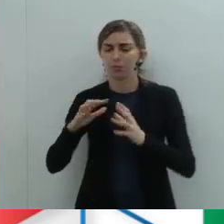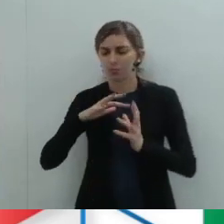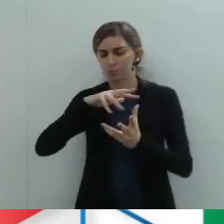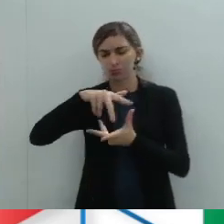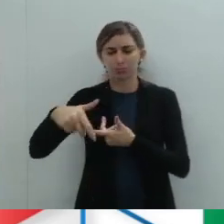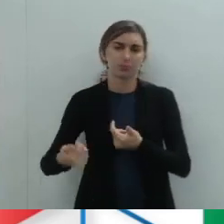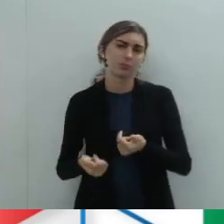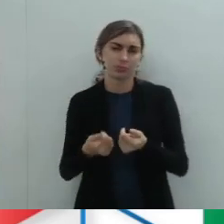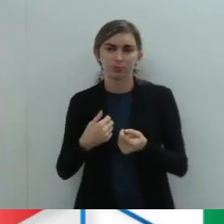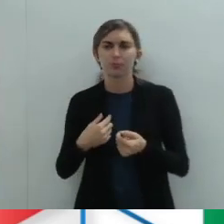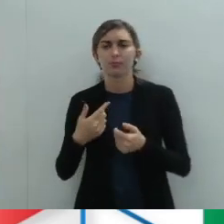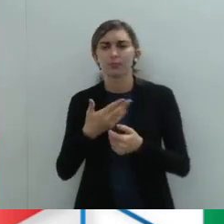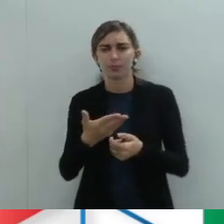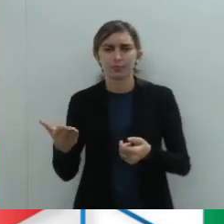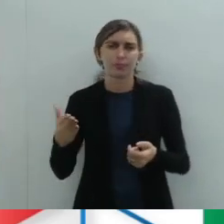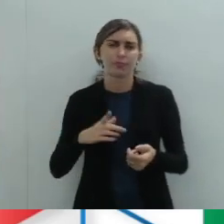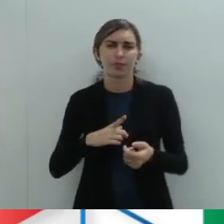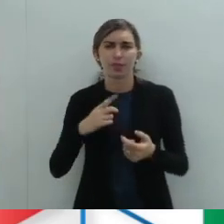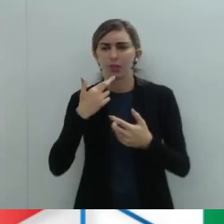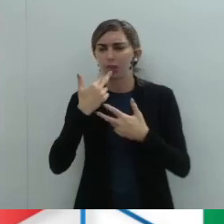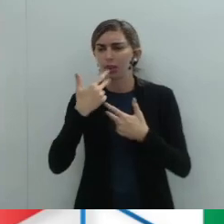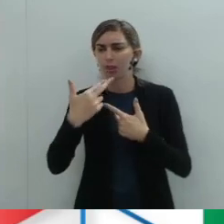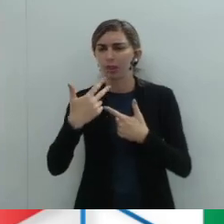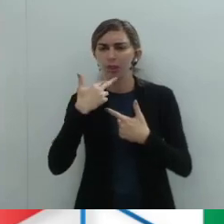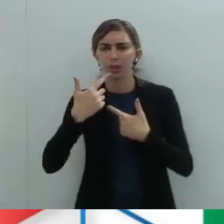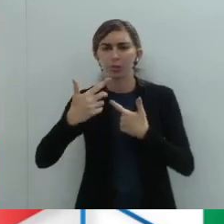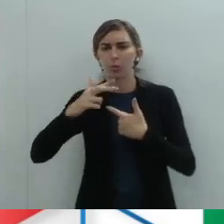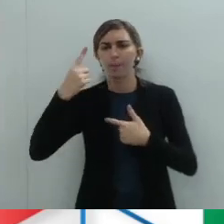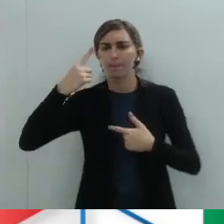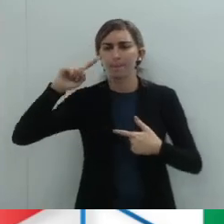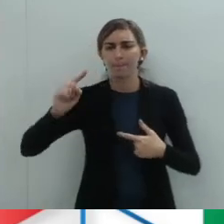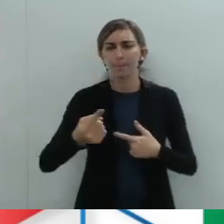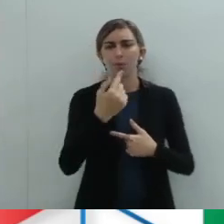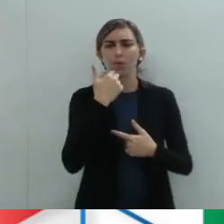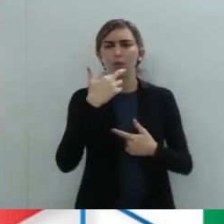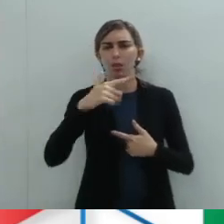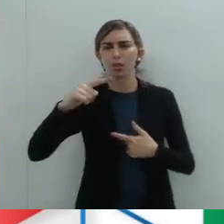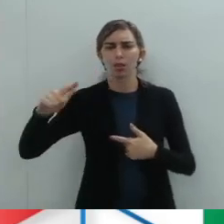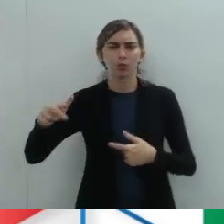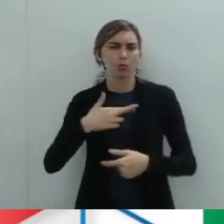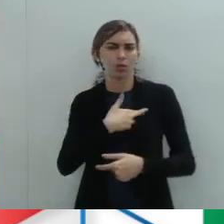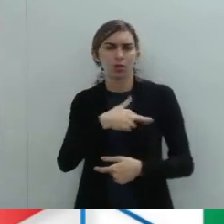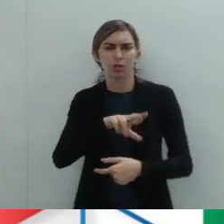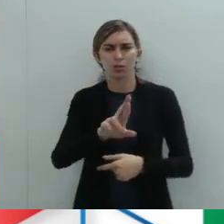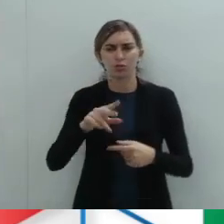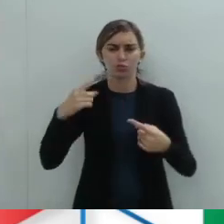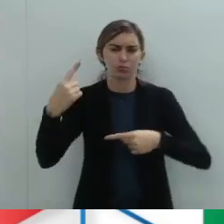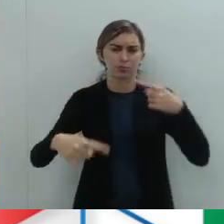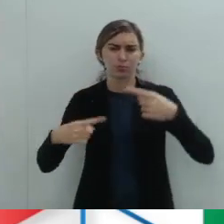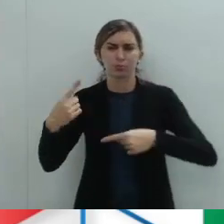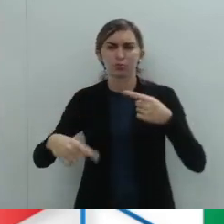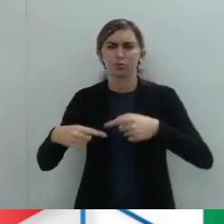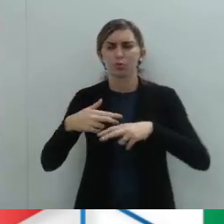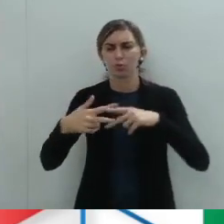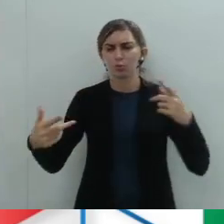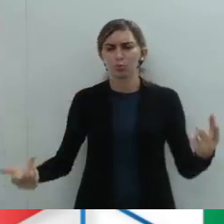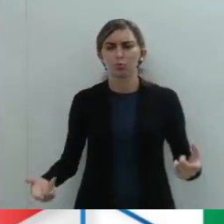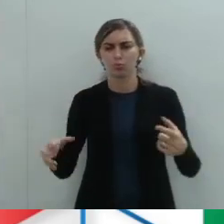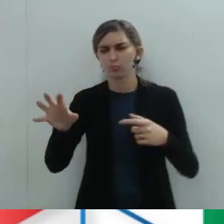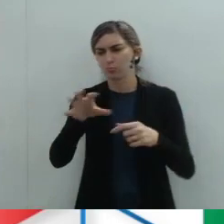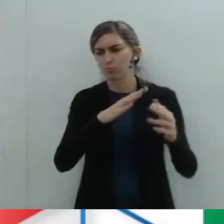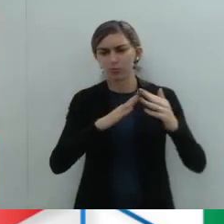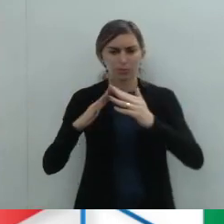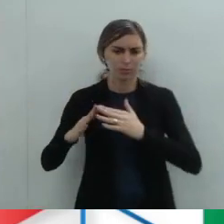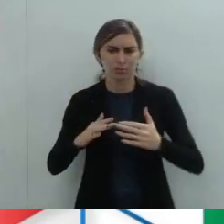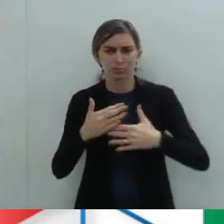resultou na profusão de idiomas com mais de 1000 línguas, religiões, regimes políticos, condições materiais de